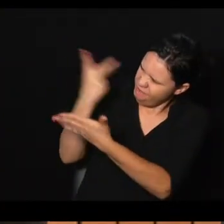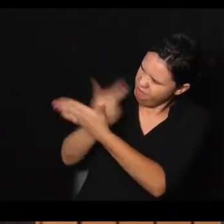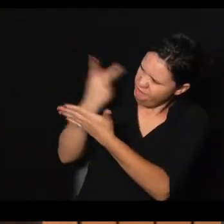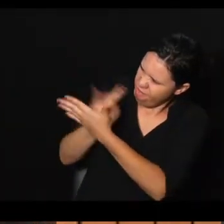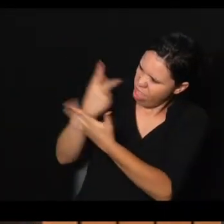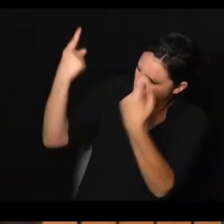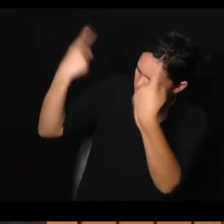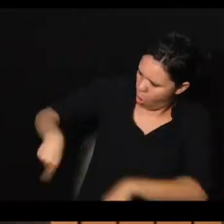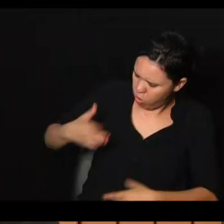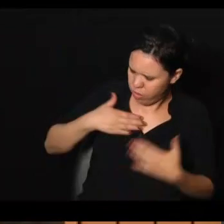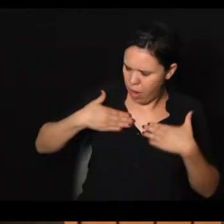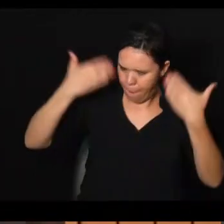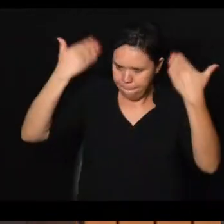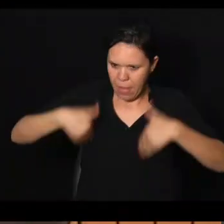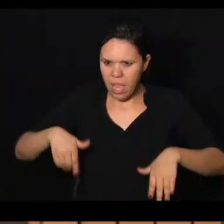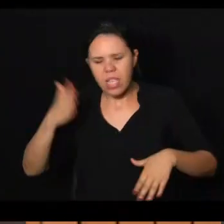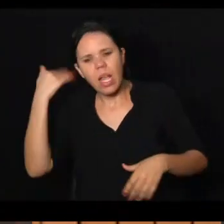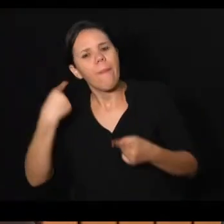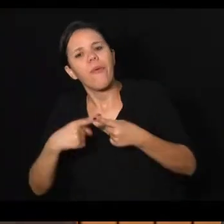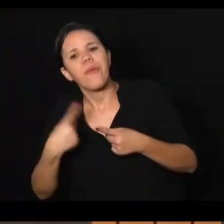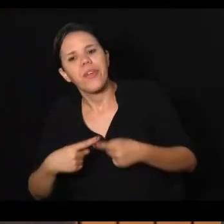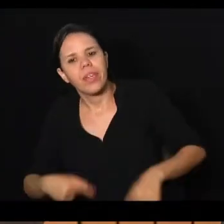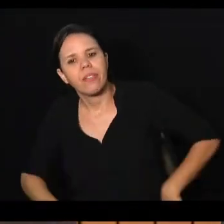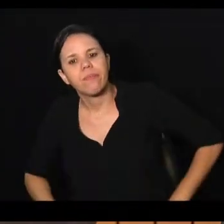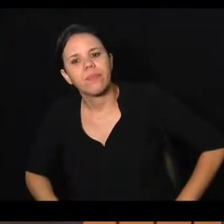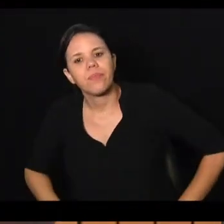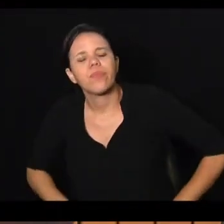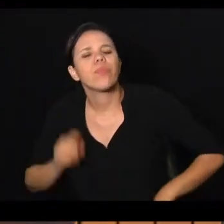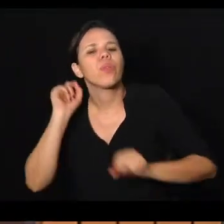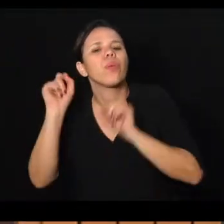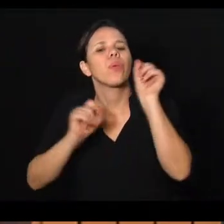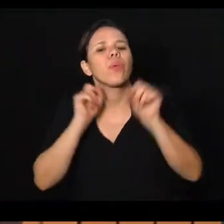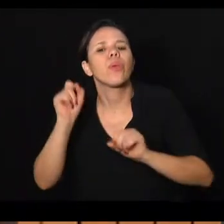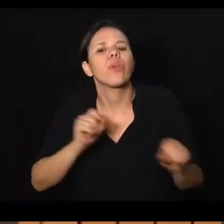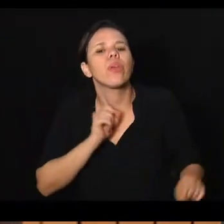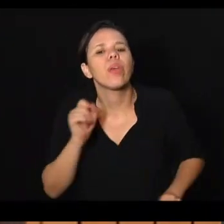quê? Senhores, a quem